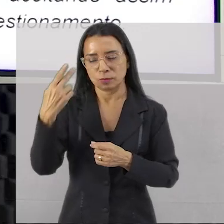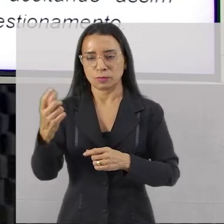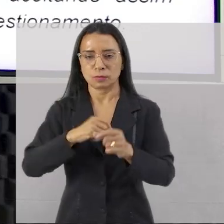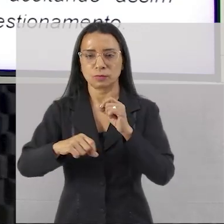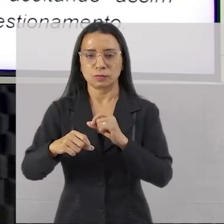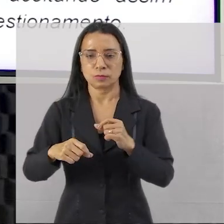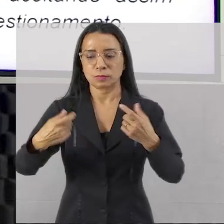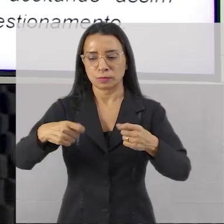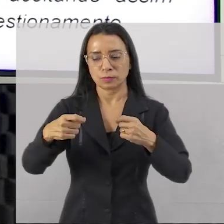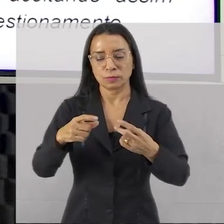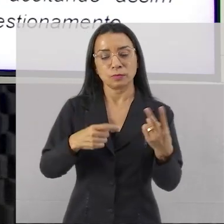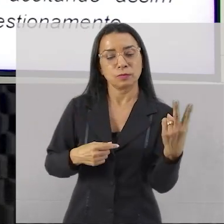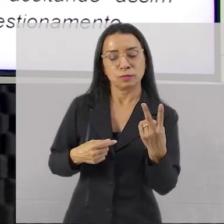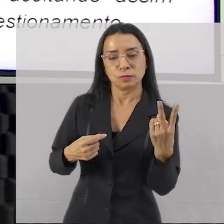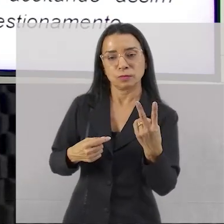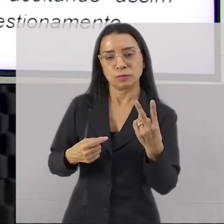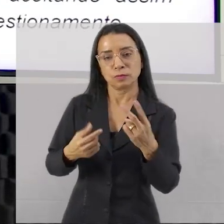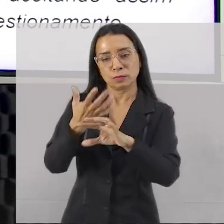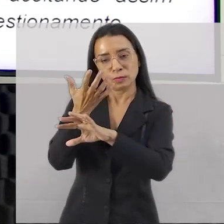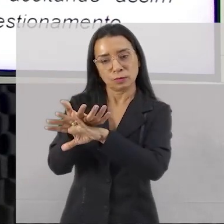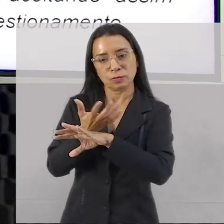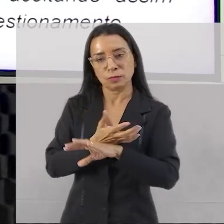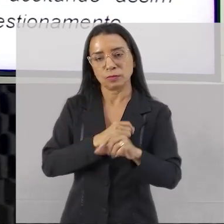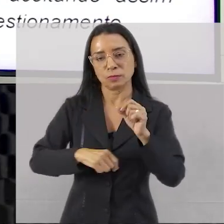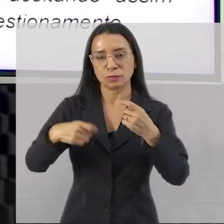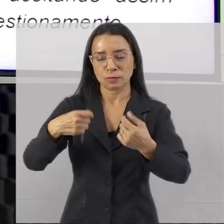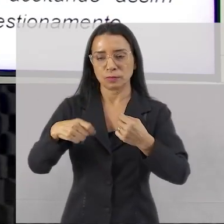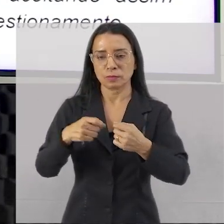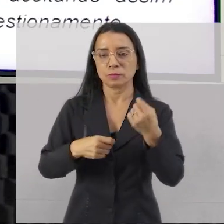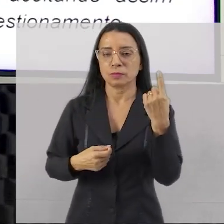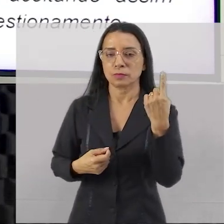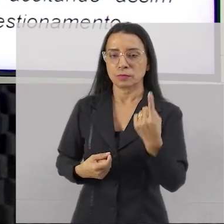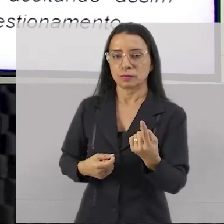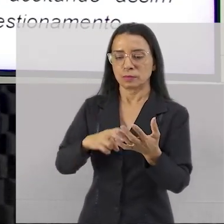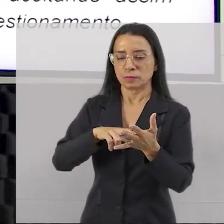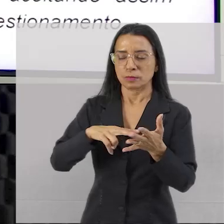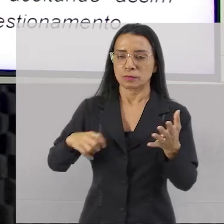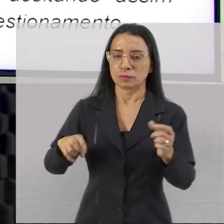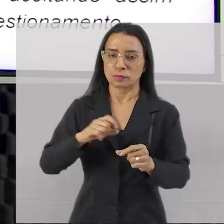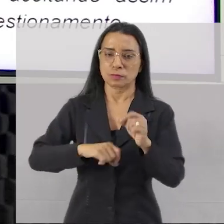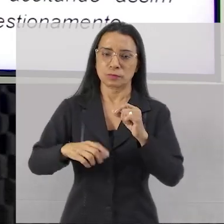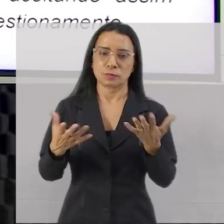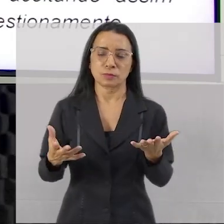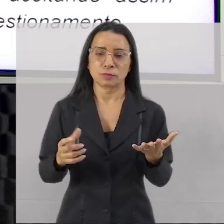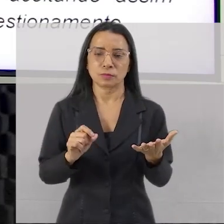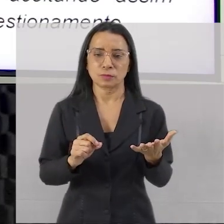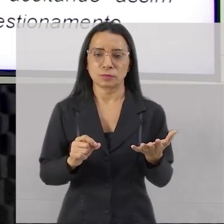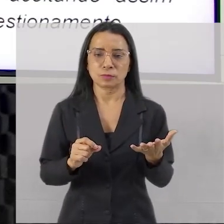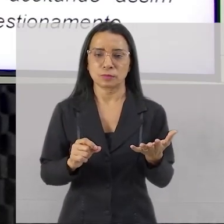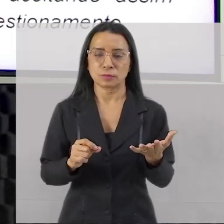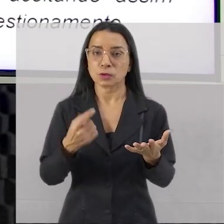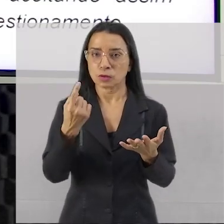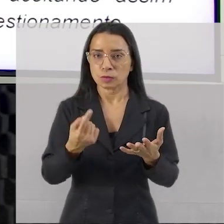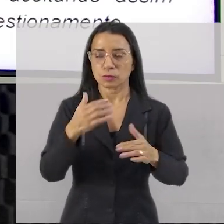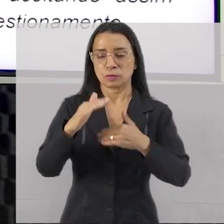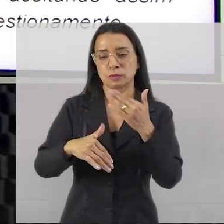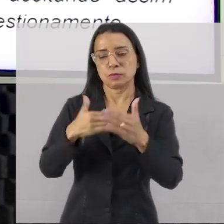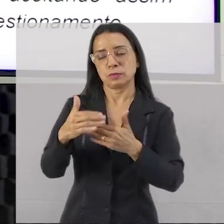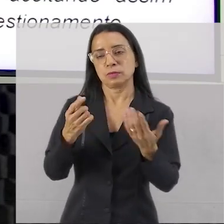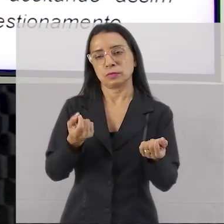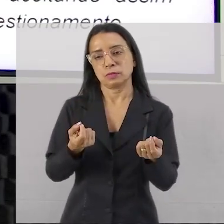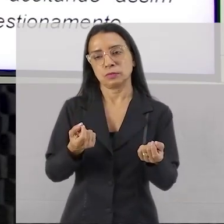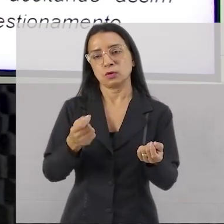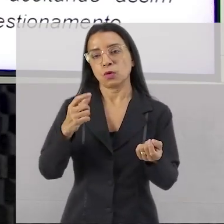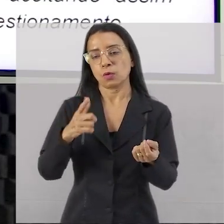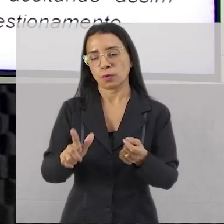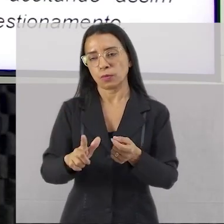é preciso, no mínimo, um repertório. Na introdução, um no desenvolvimento 1 e o outro no desenvolvimento